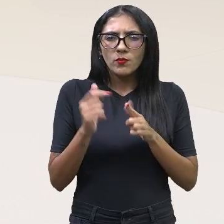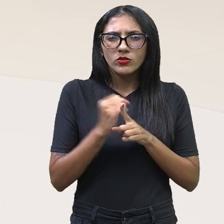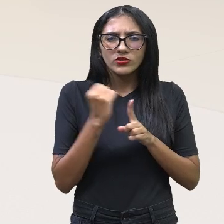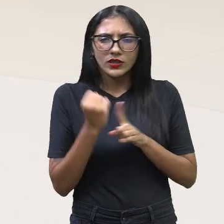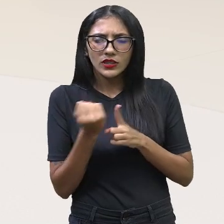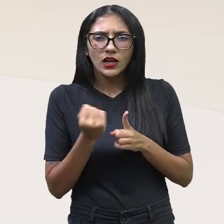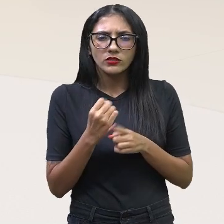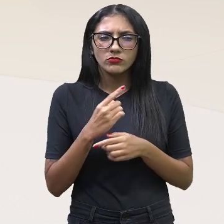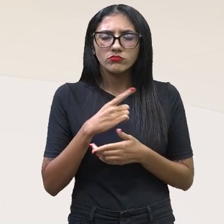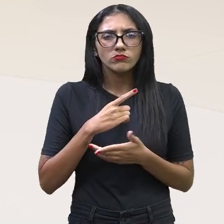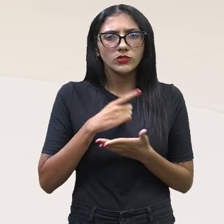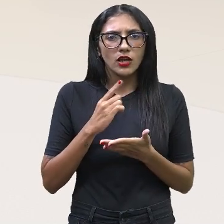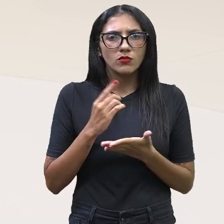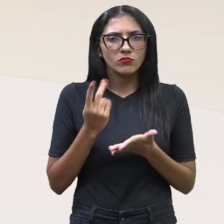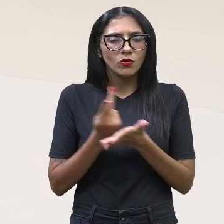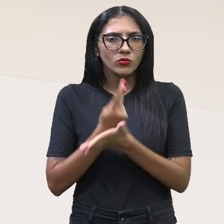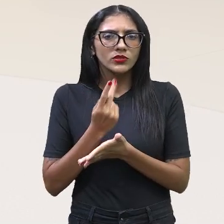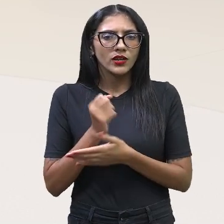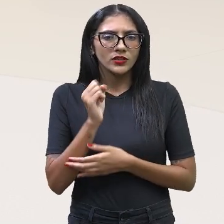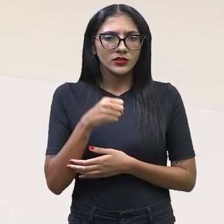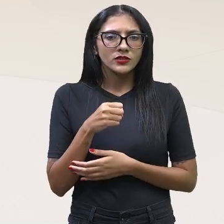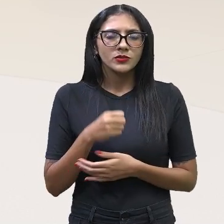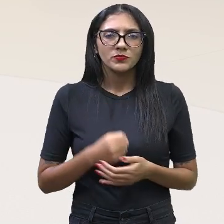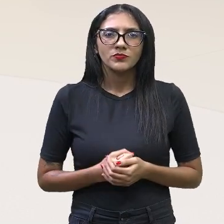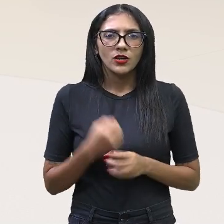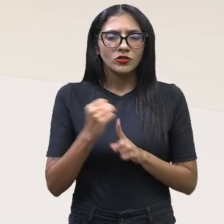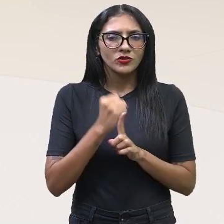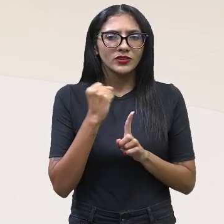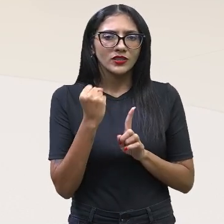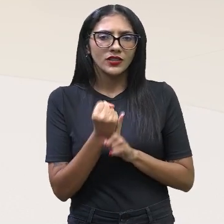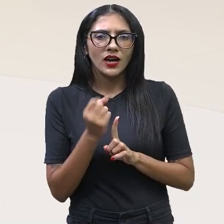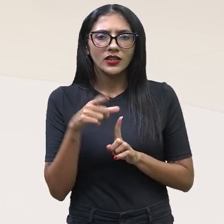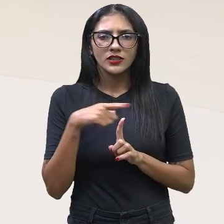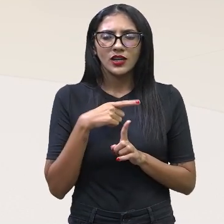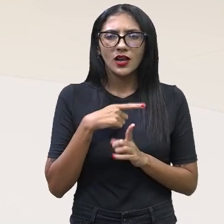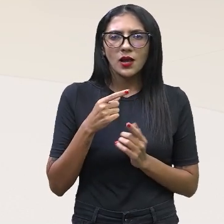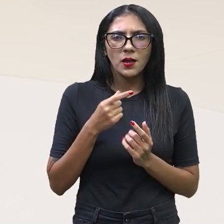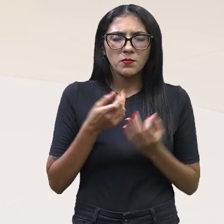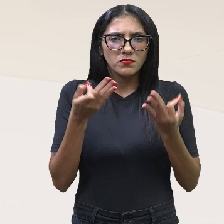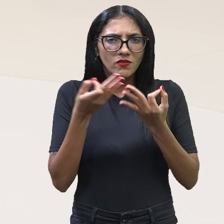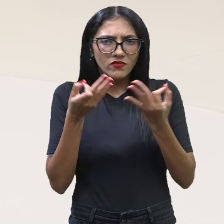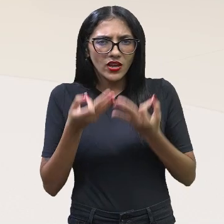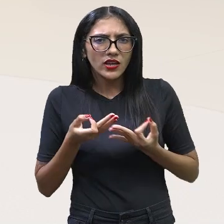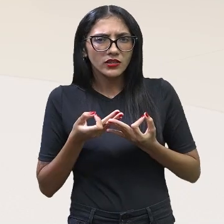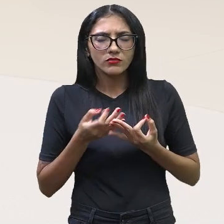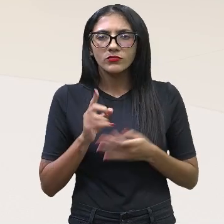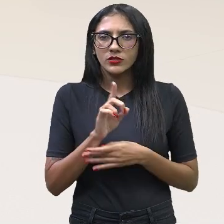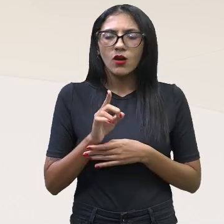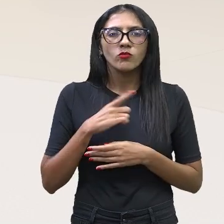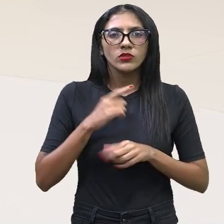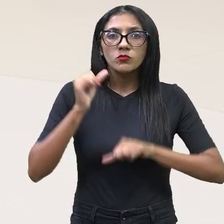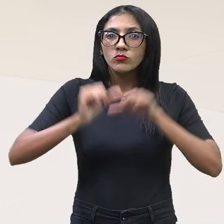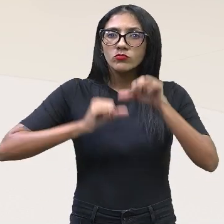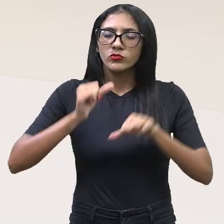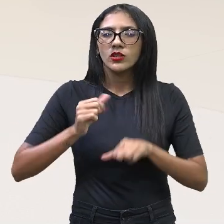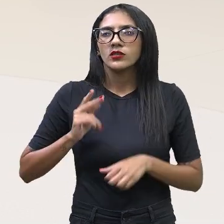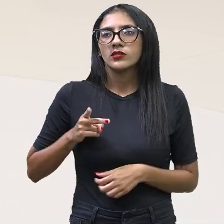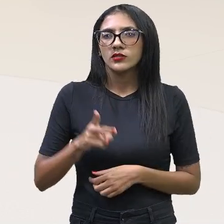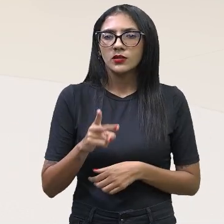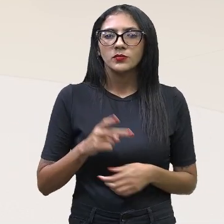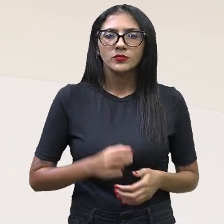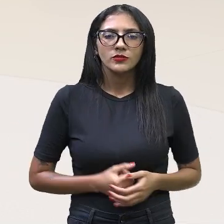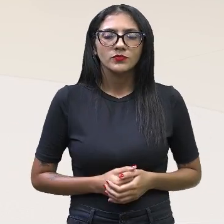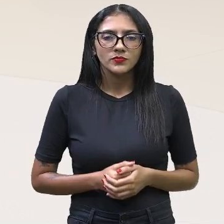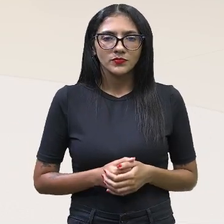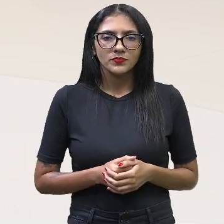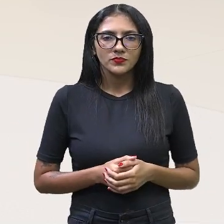por outras, né? Porque a sociedade ela não é estática, ela é viva, ela se movimenta. À proporção